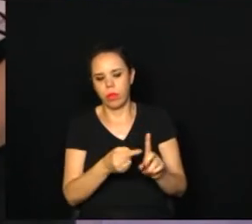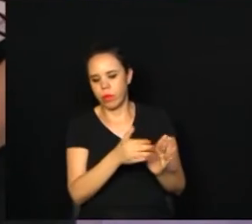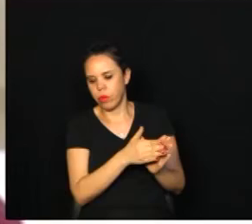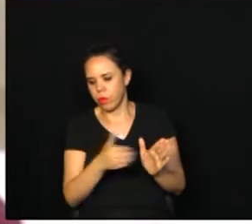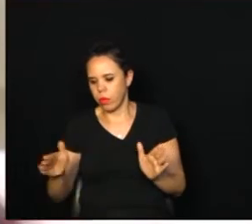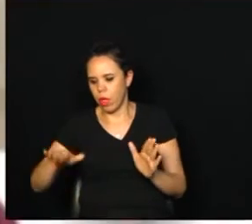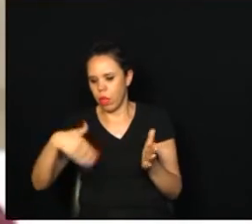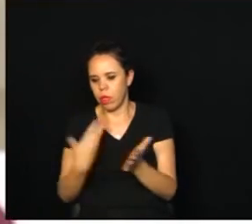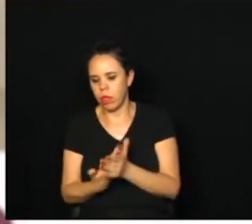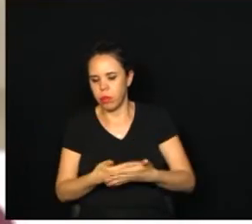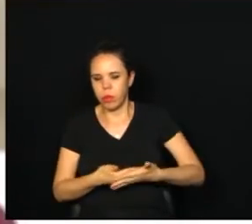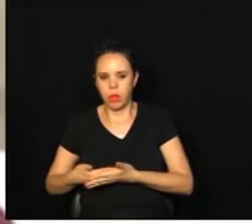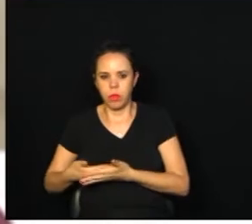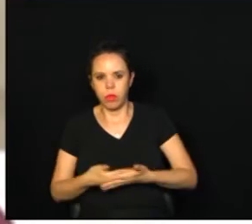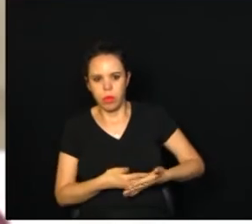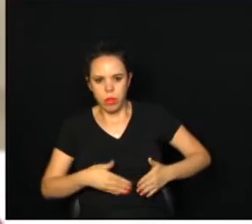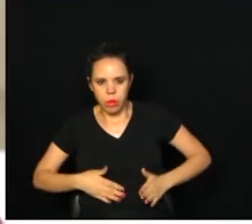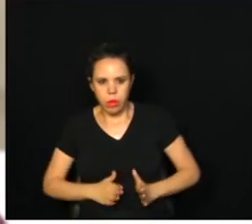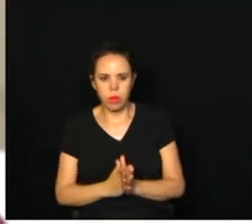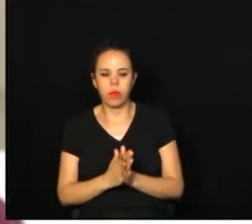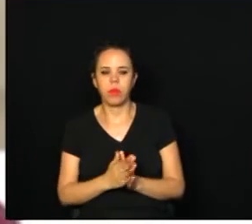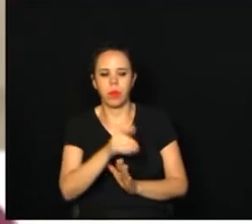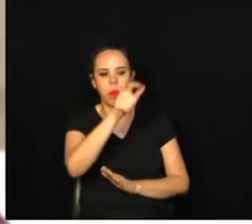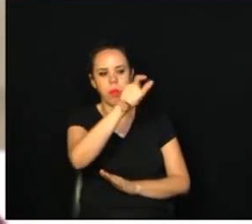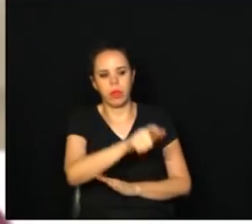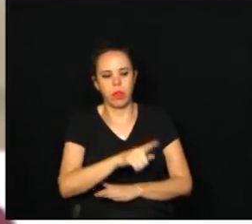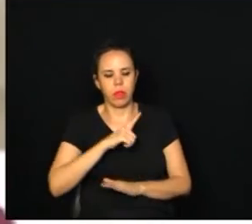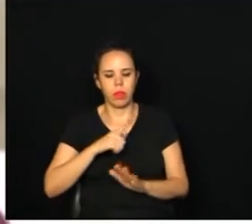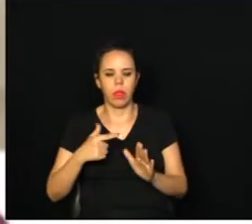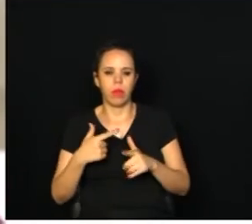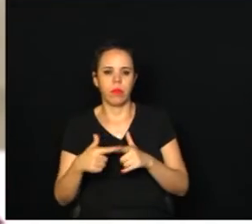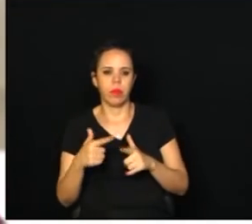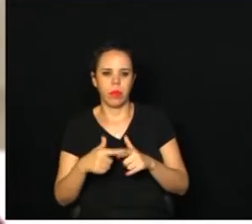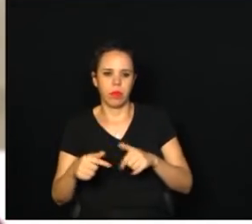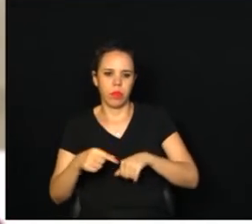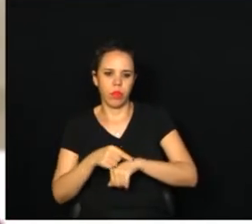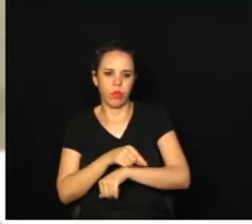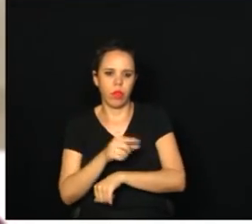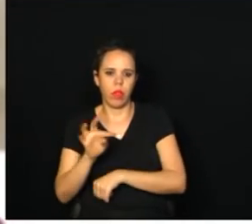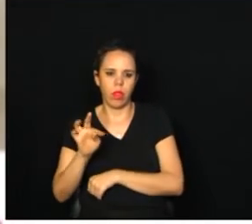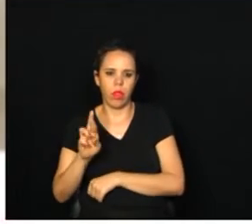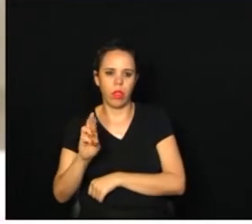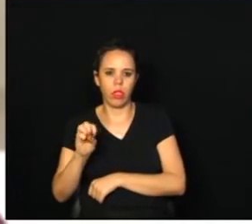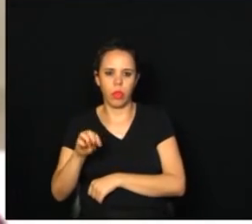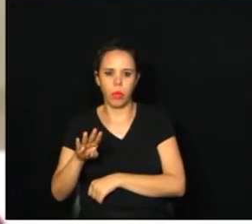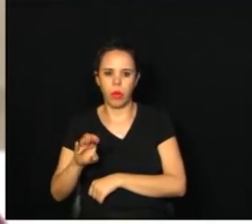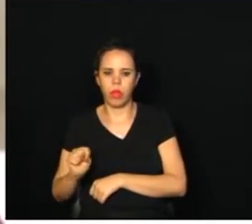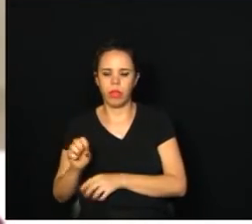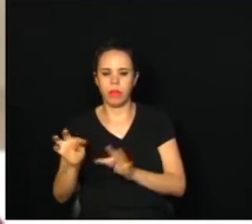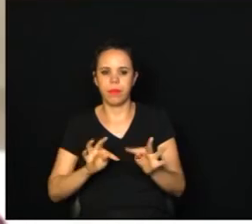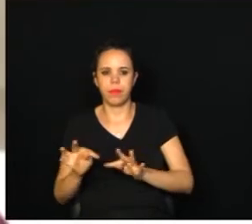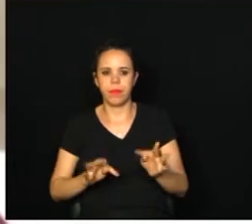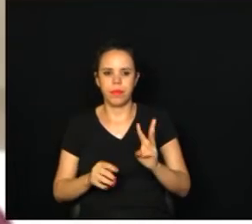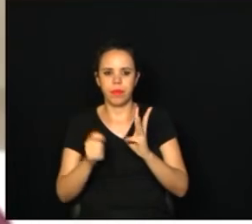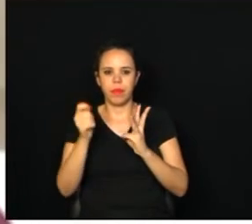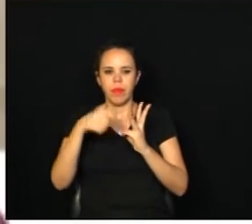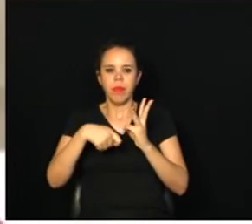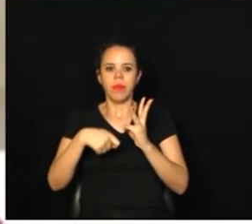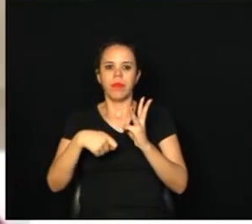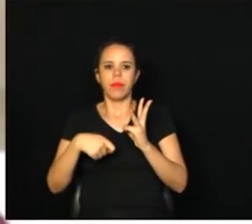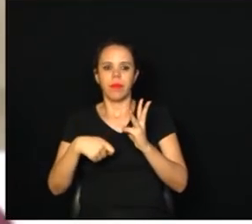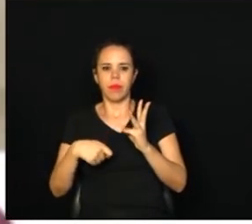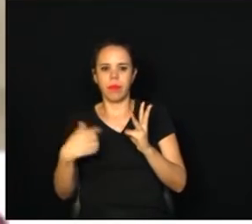prestar atenção, não é? Infelizmente, uma trombose cerebral, ela pode se manifestar como uma dor